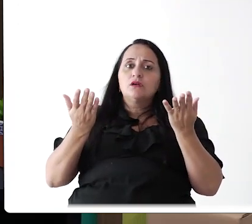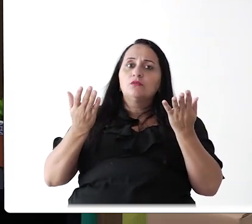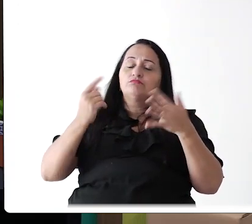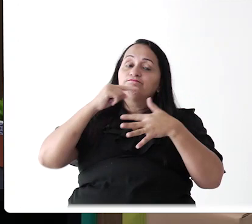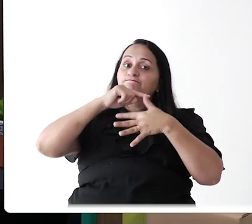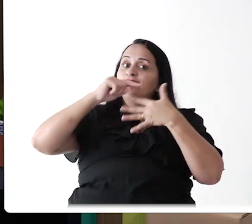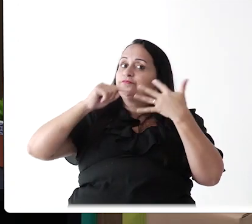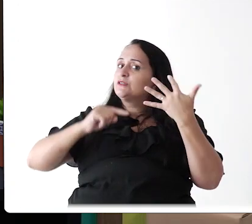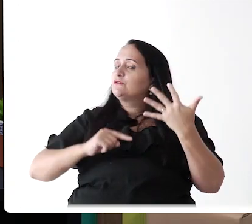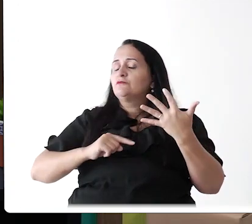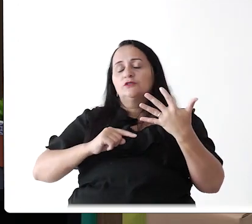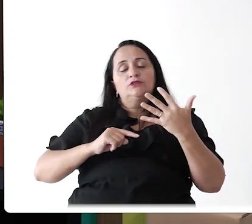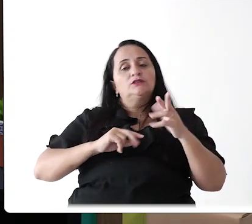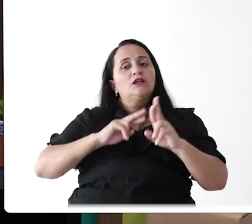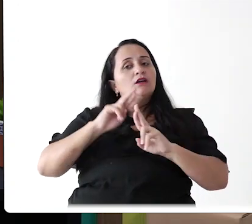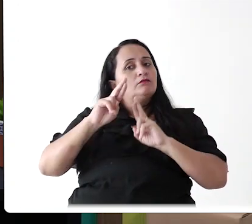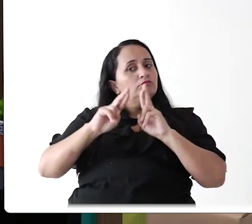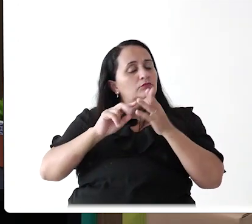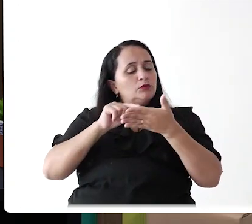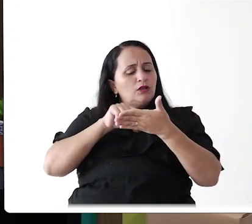esses conectivos,